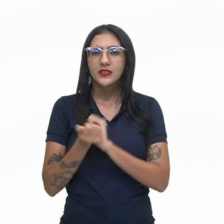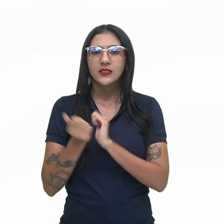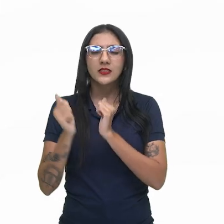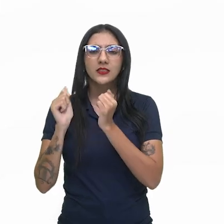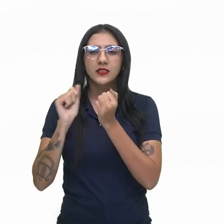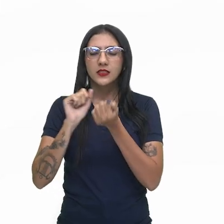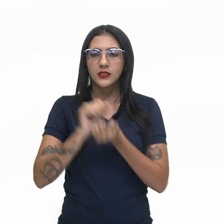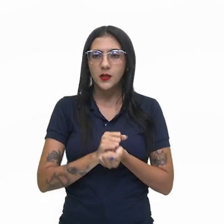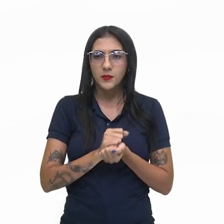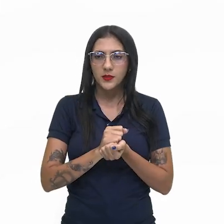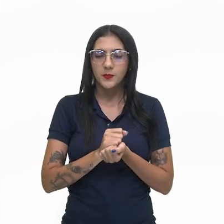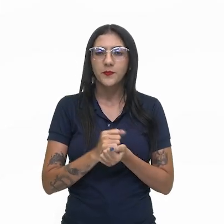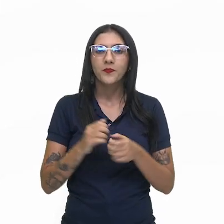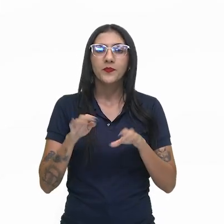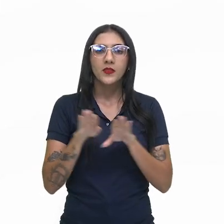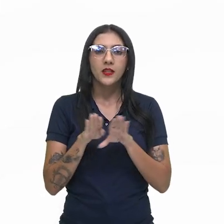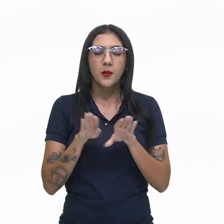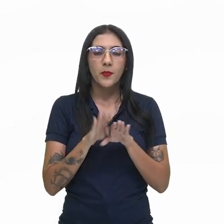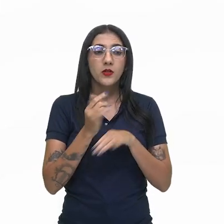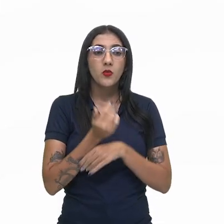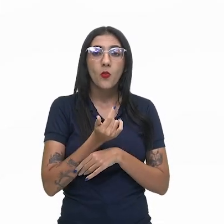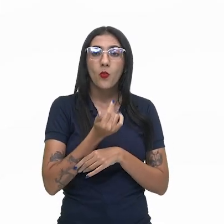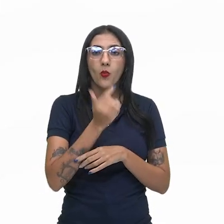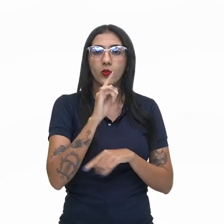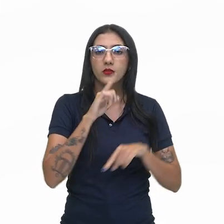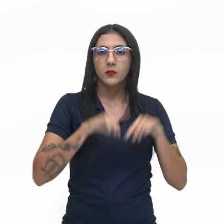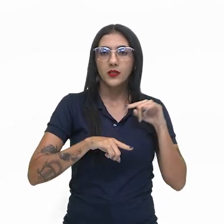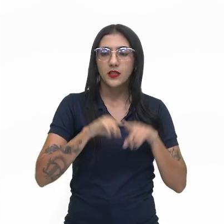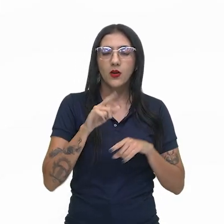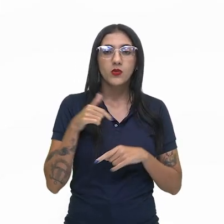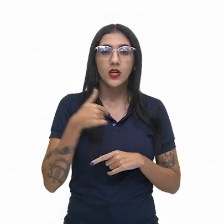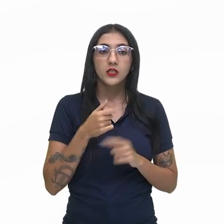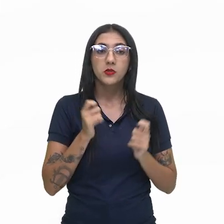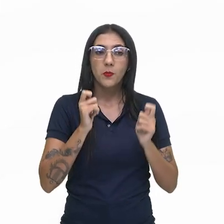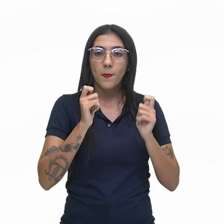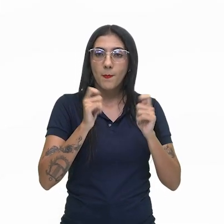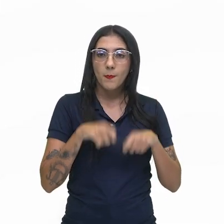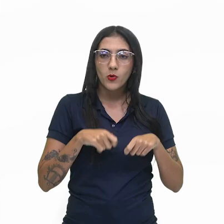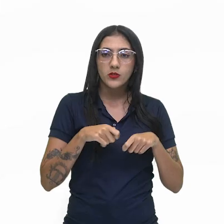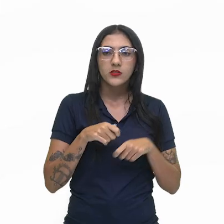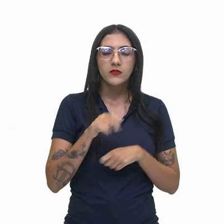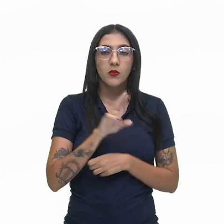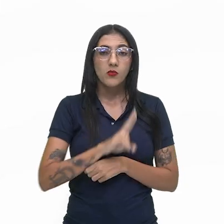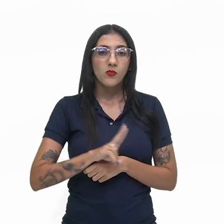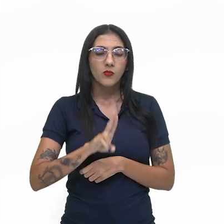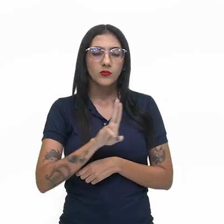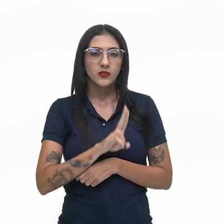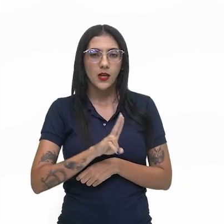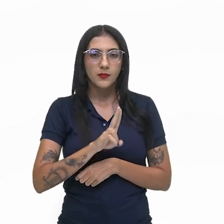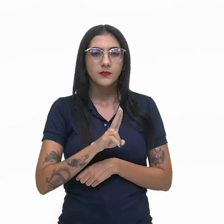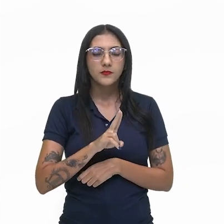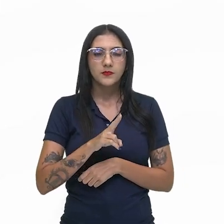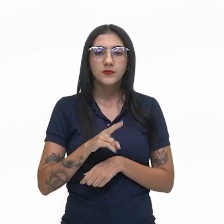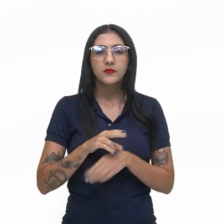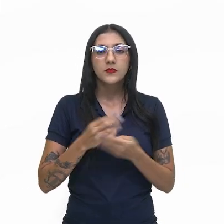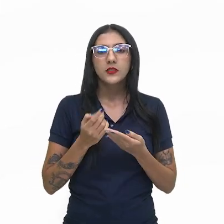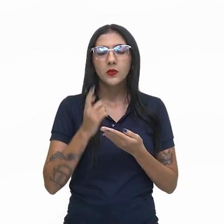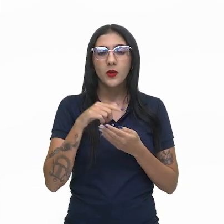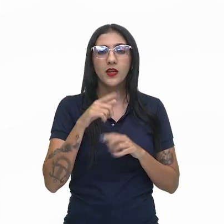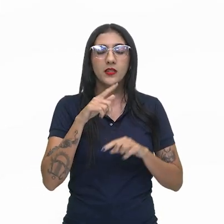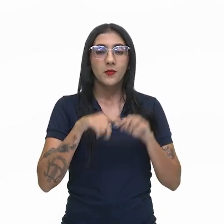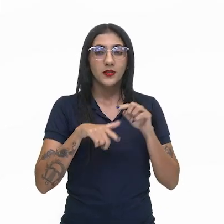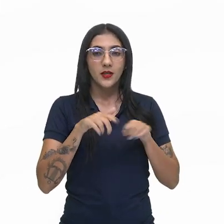ela é transformada em algo que você pode ser utilizado, aí